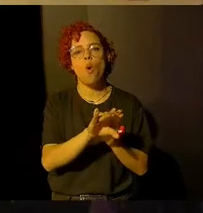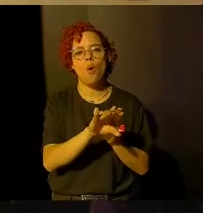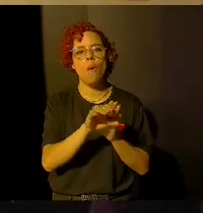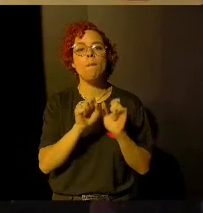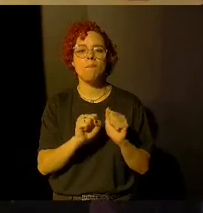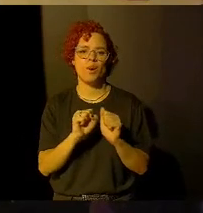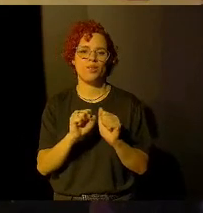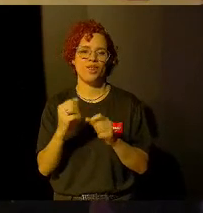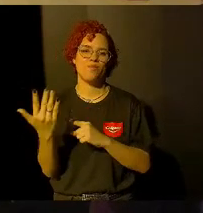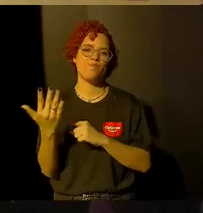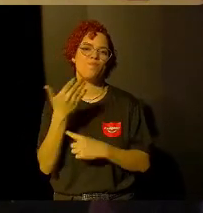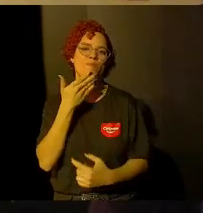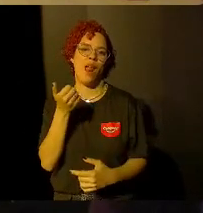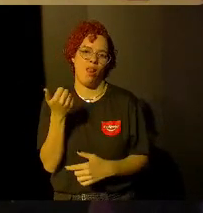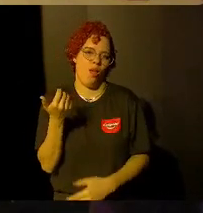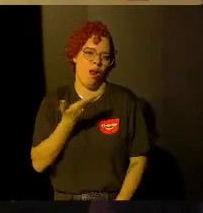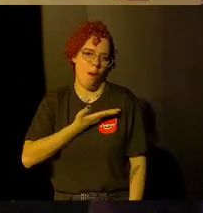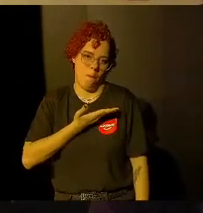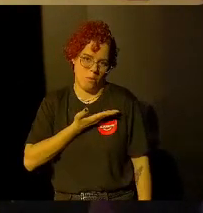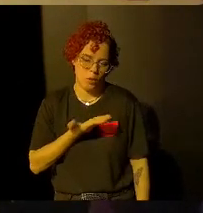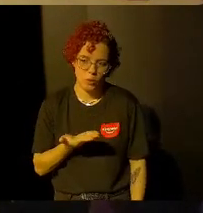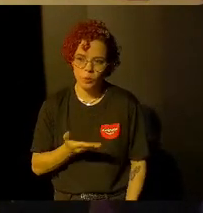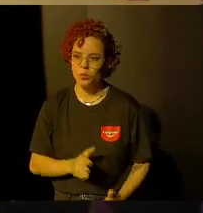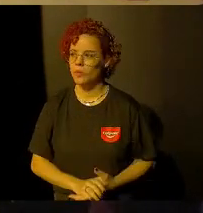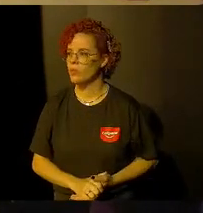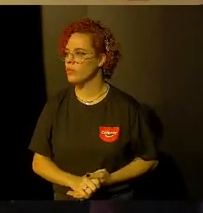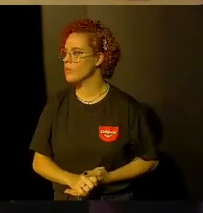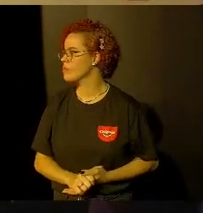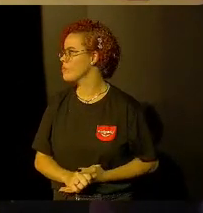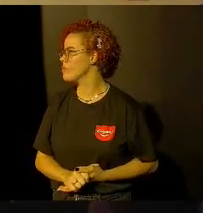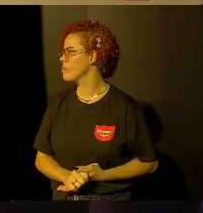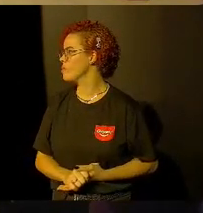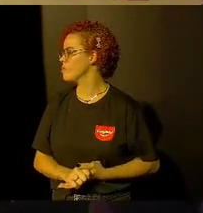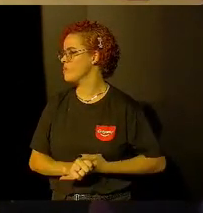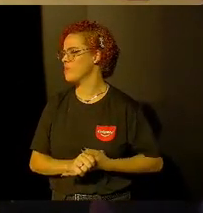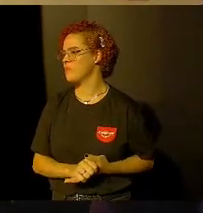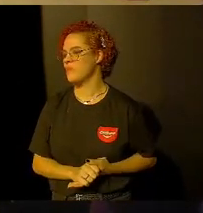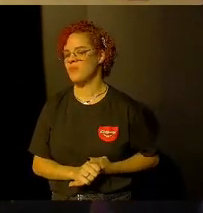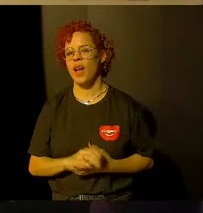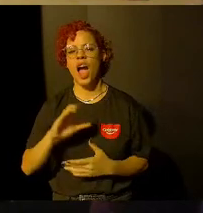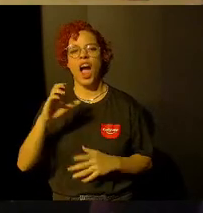melhor amigo não é pode ser também